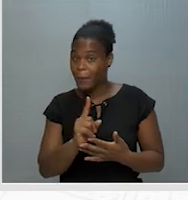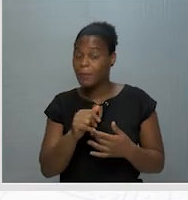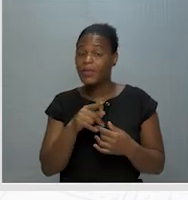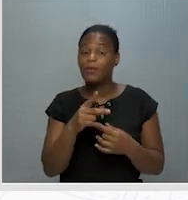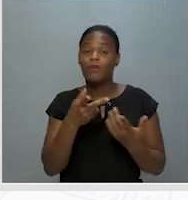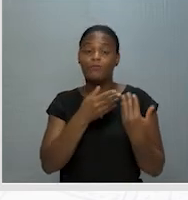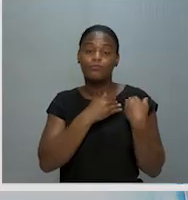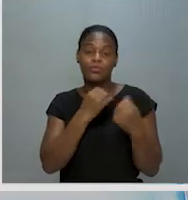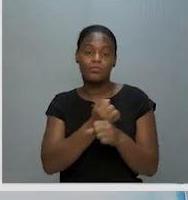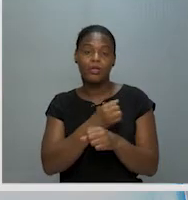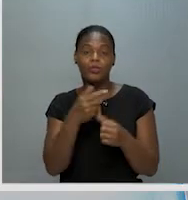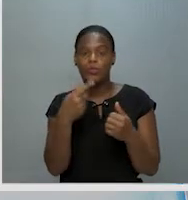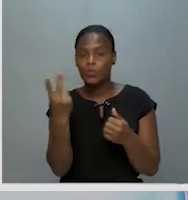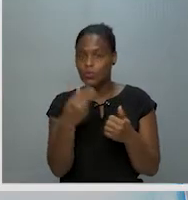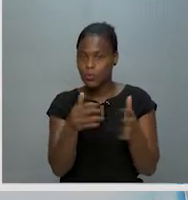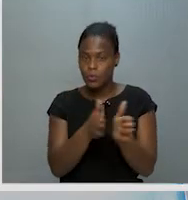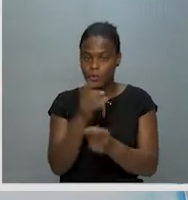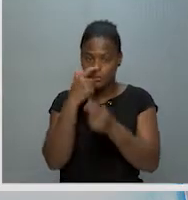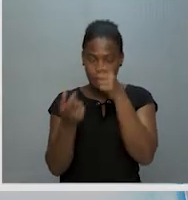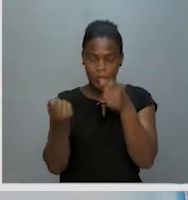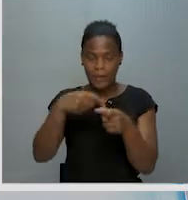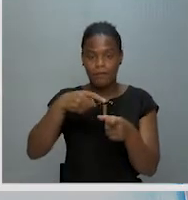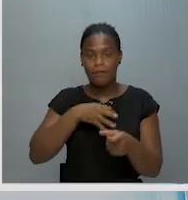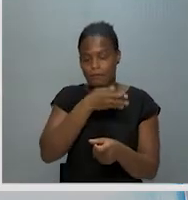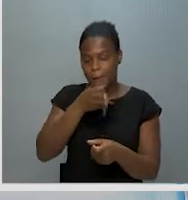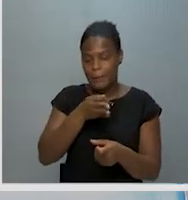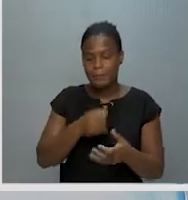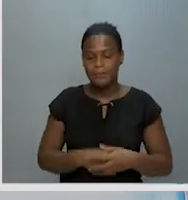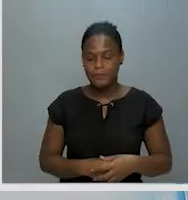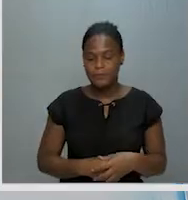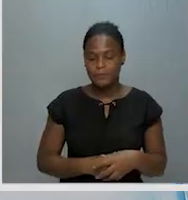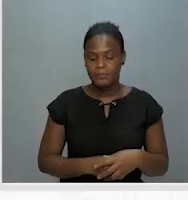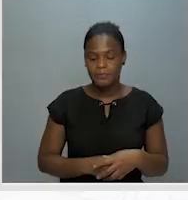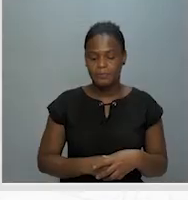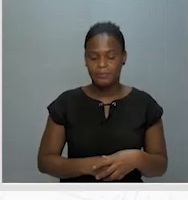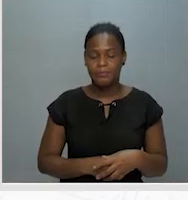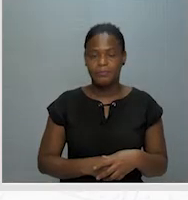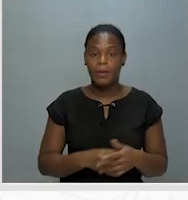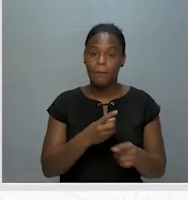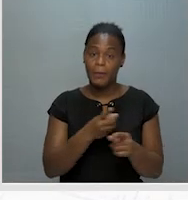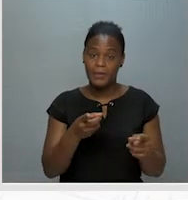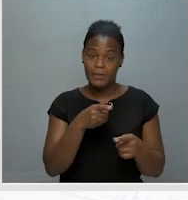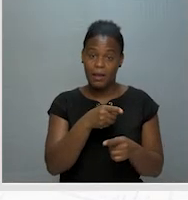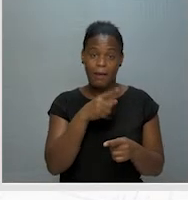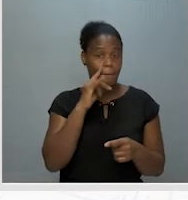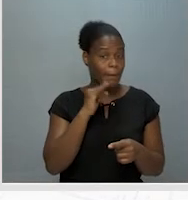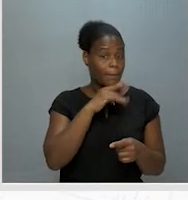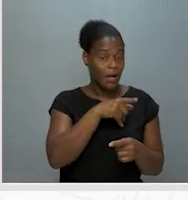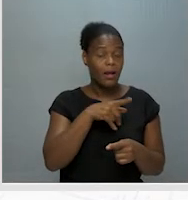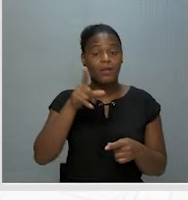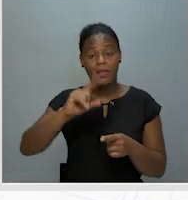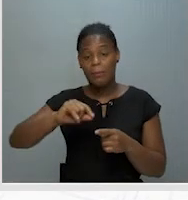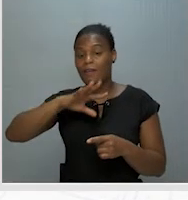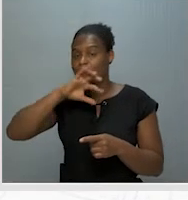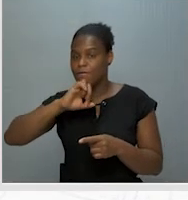Não. Esta função cabe a todos os membros da família. Então, por isso, é uma função